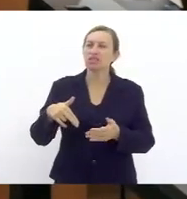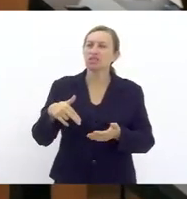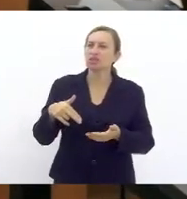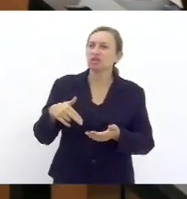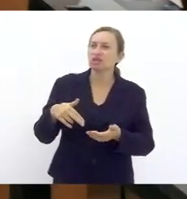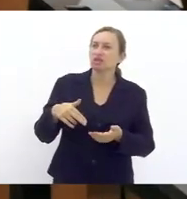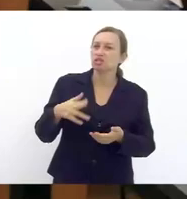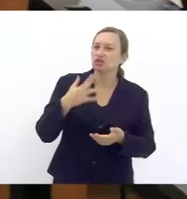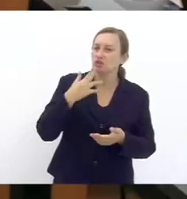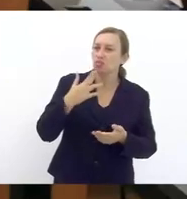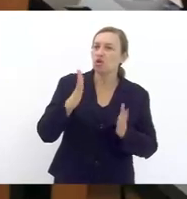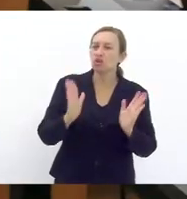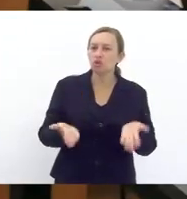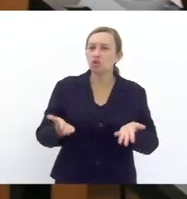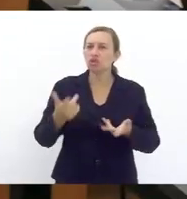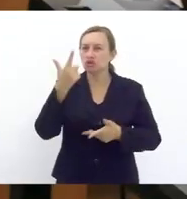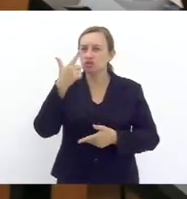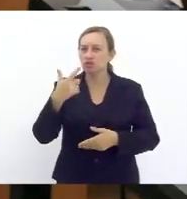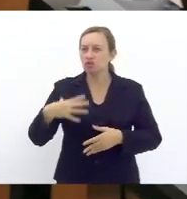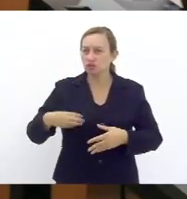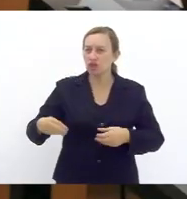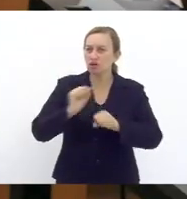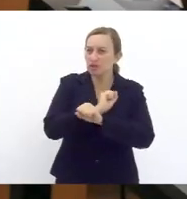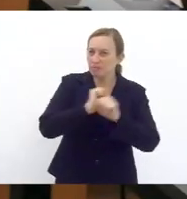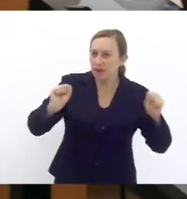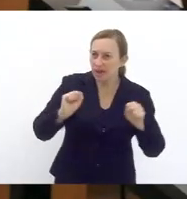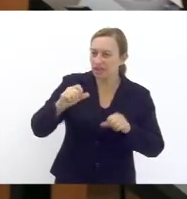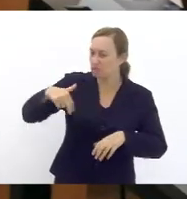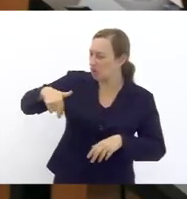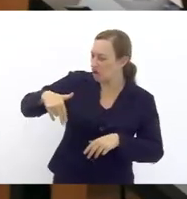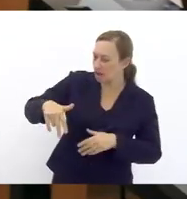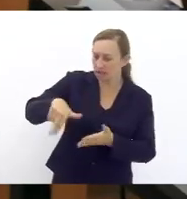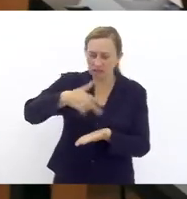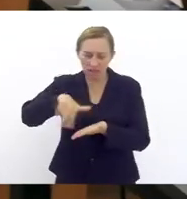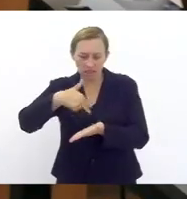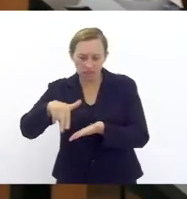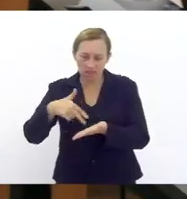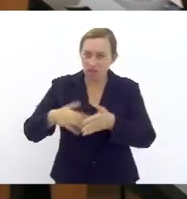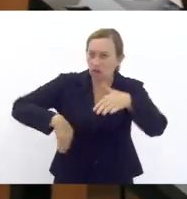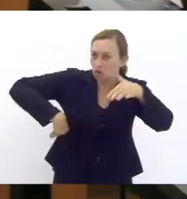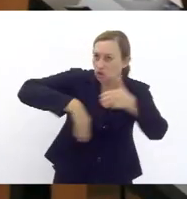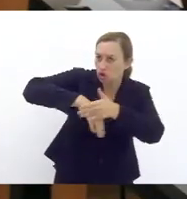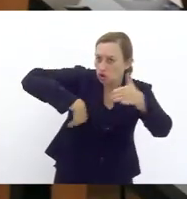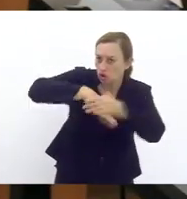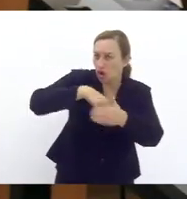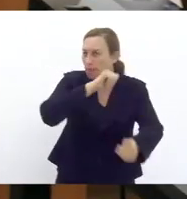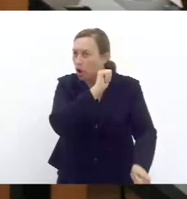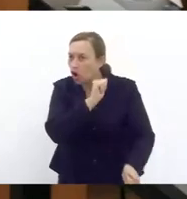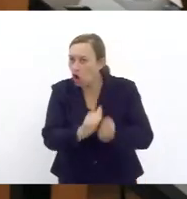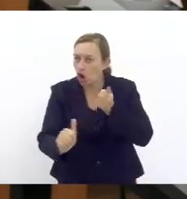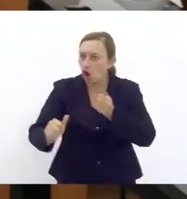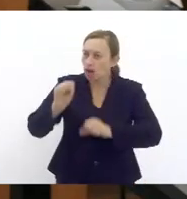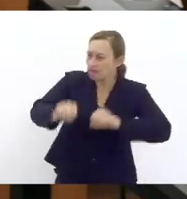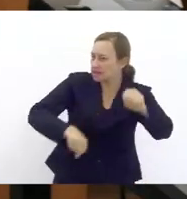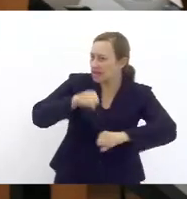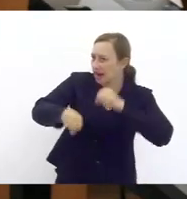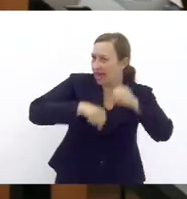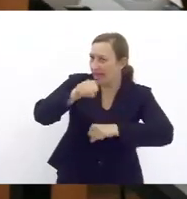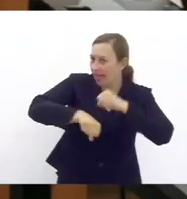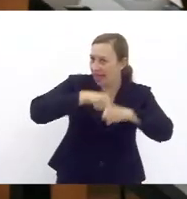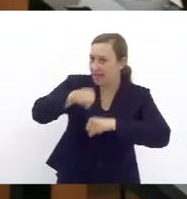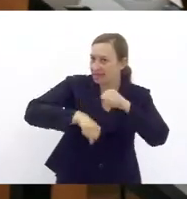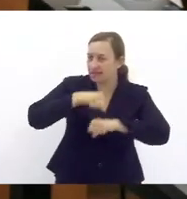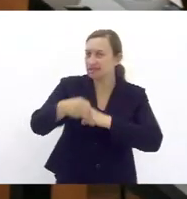meu filho liberto das drogas meu filho anda meu filho dança meu filho joga bola meu filho anda de bicicleta está com suas